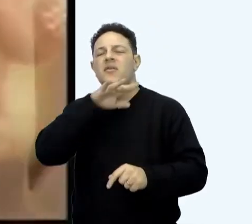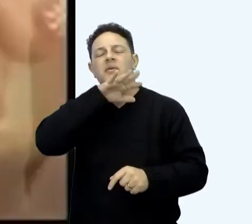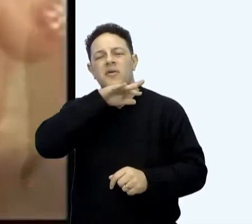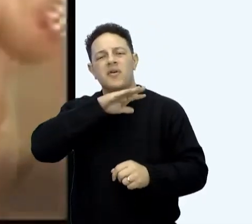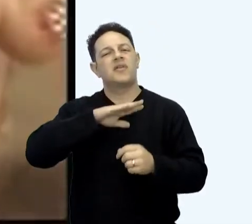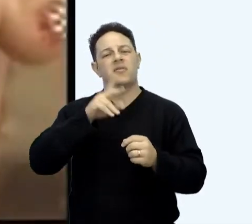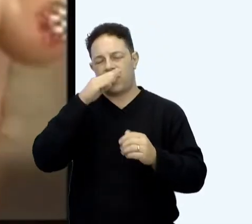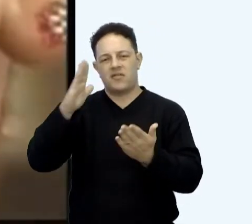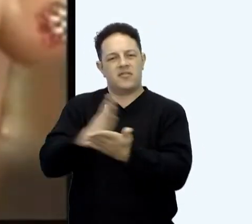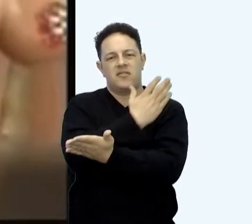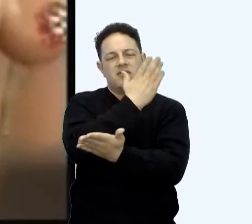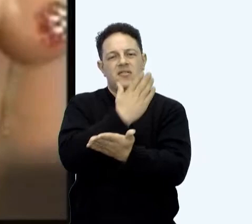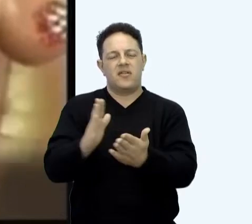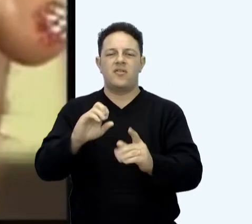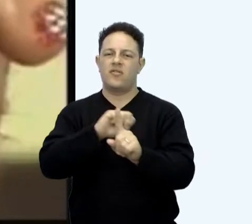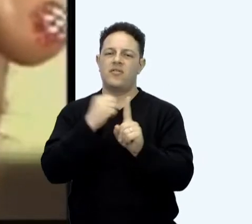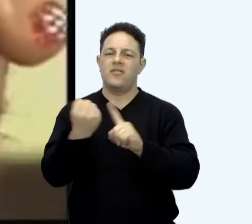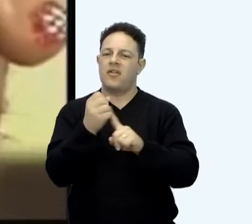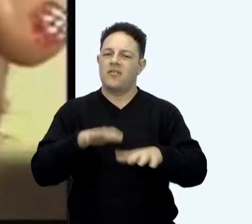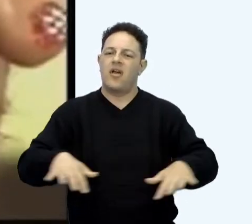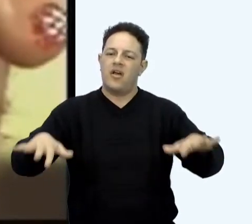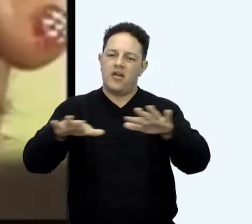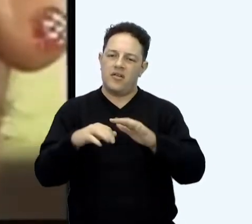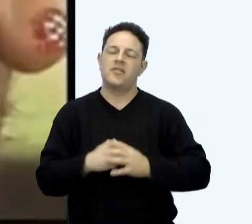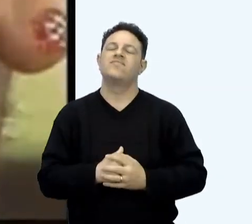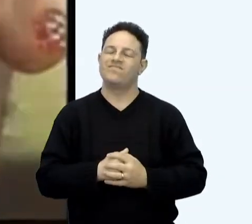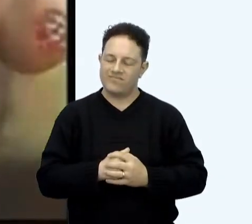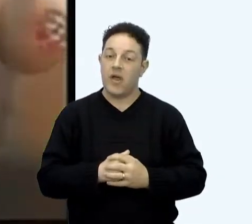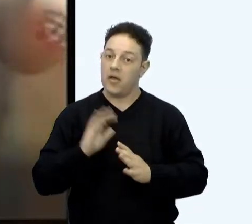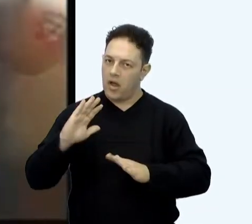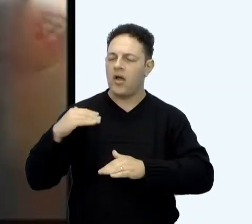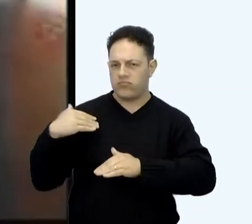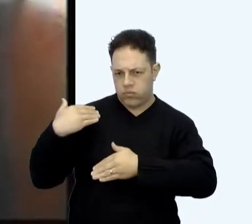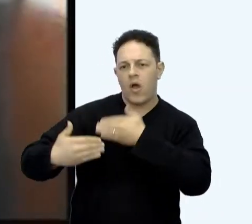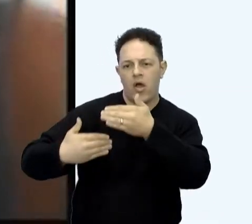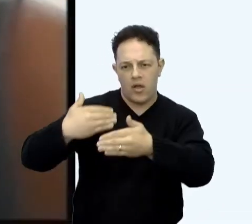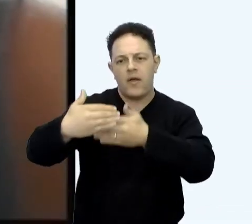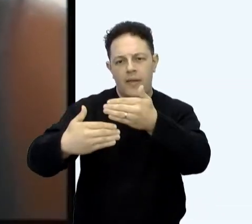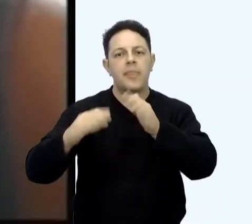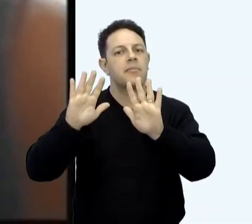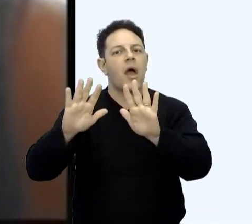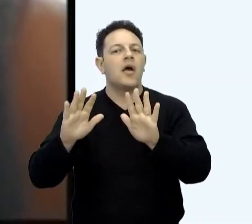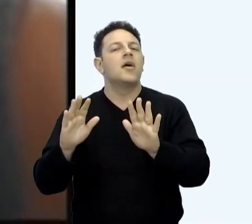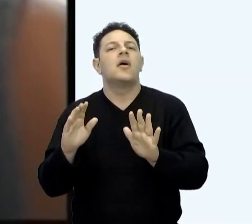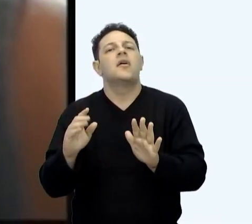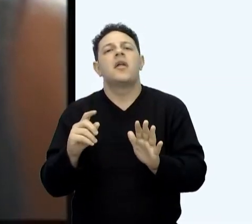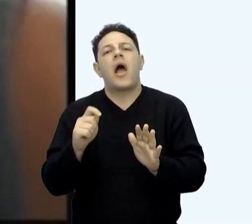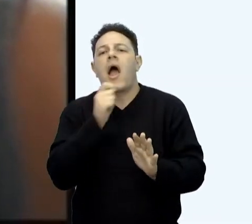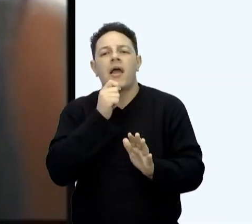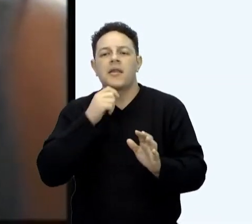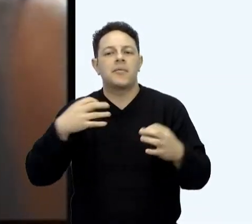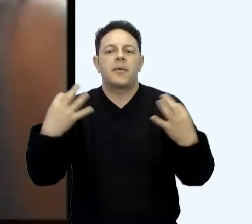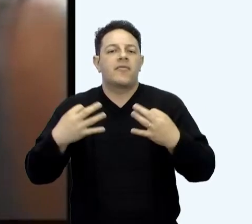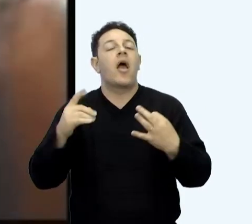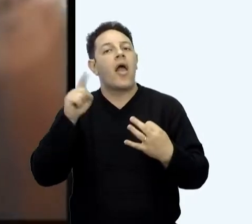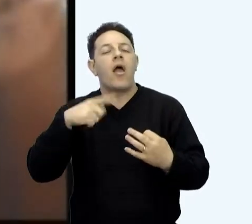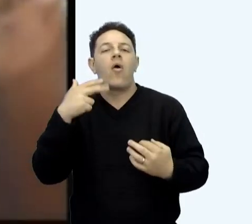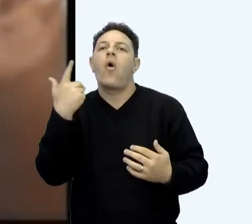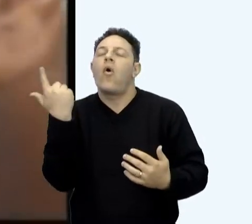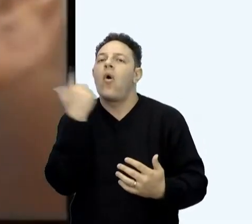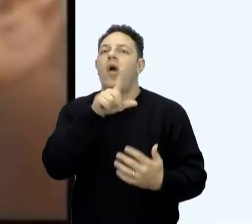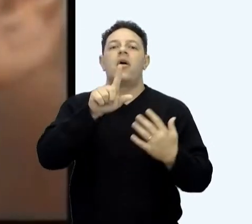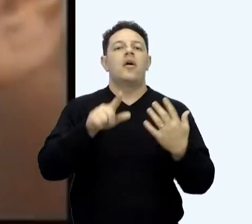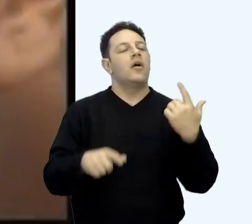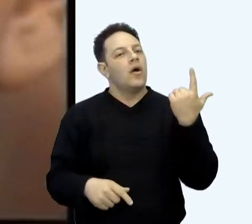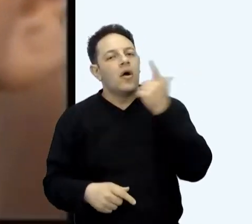exclusão social. Os avanços foram muitos. Não são concessões, são conquistas